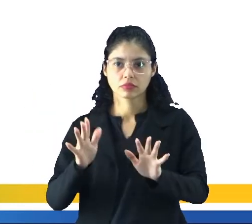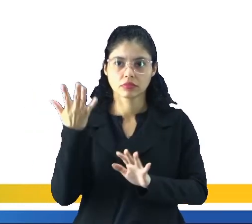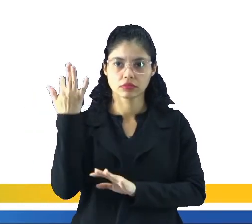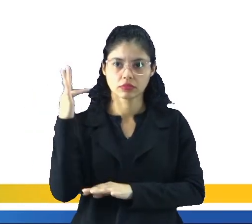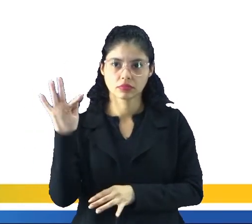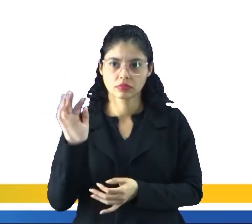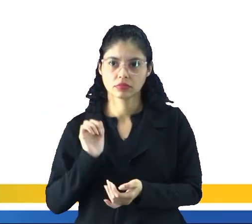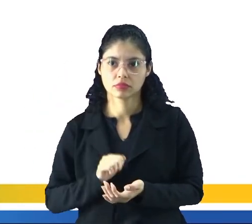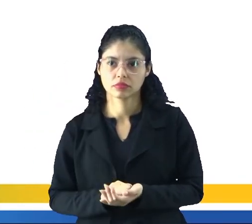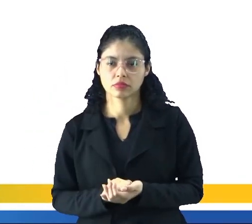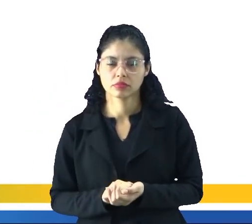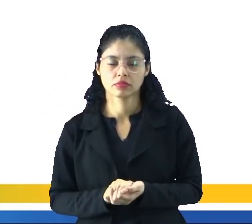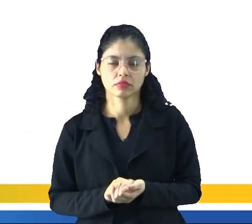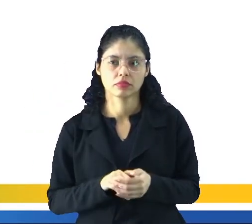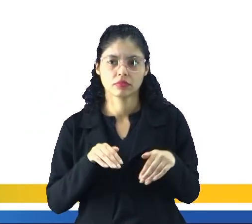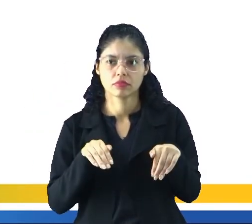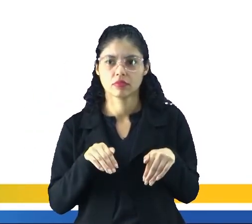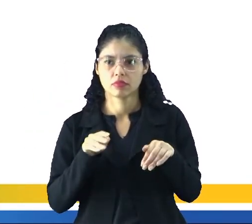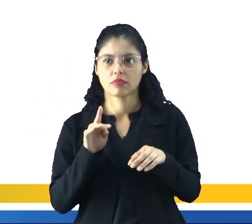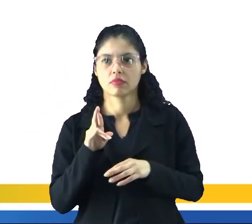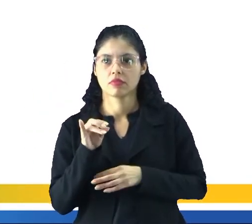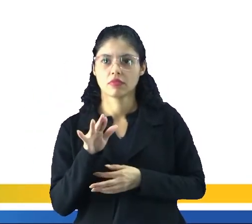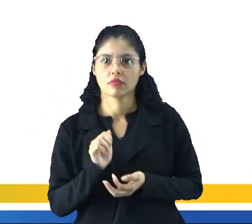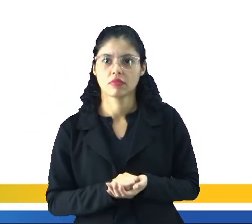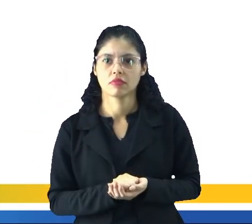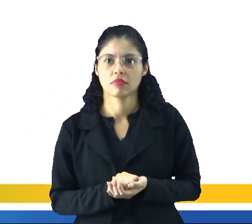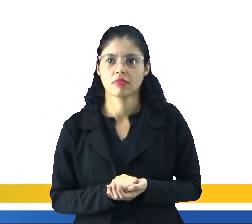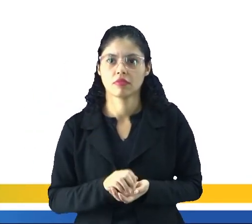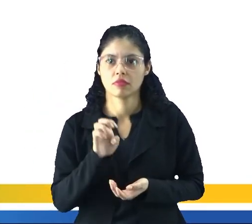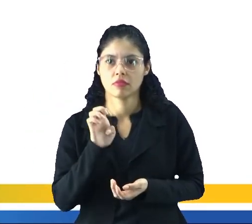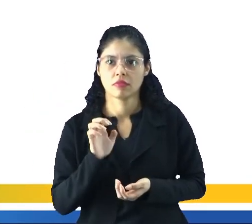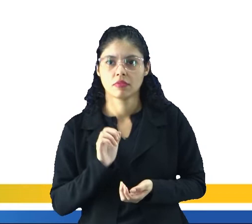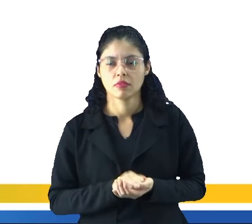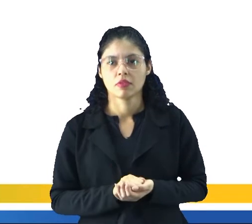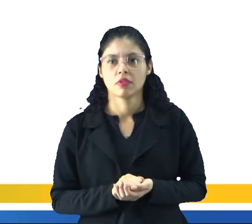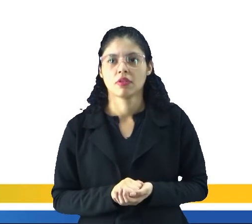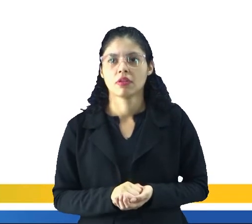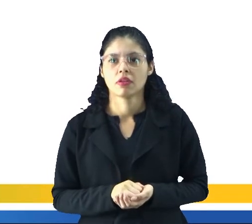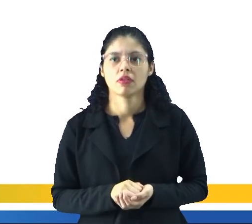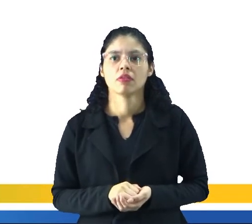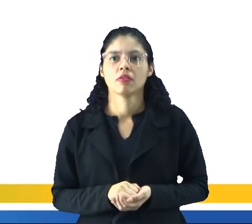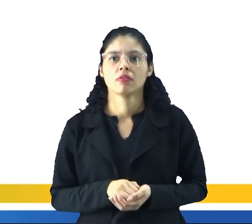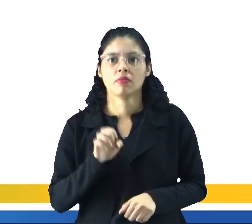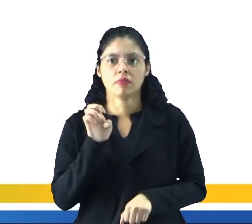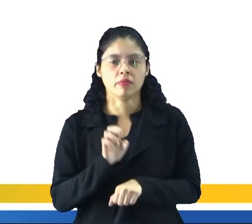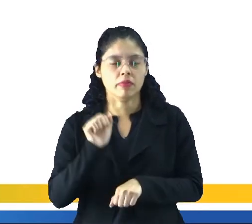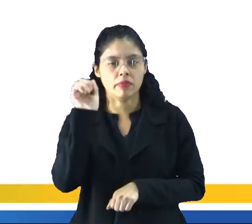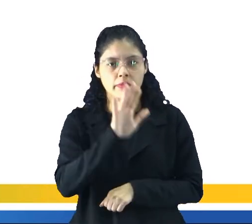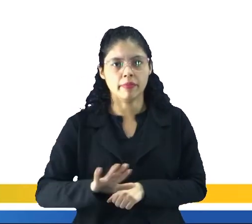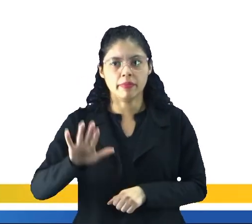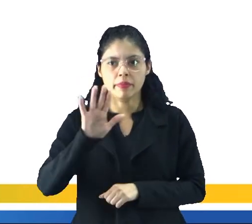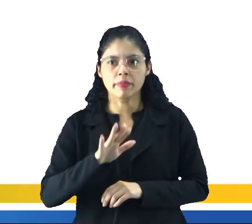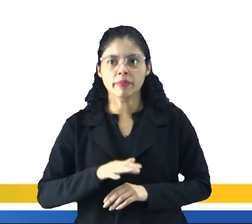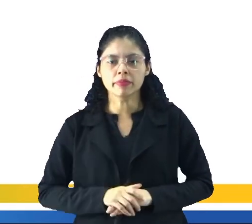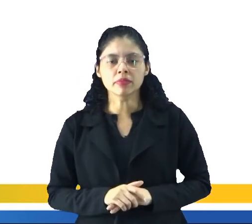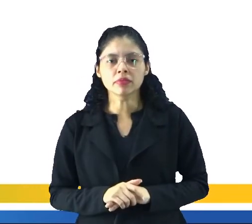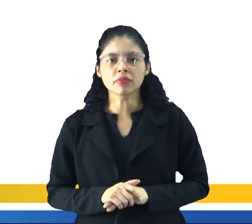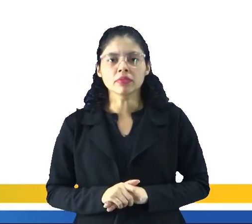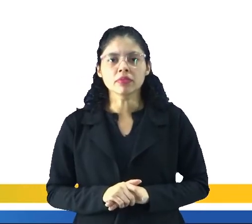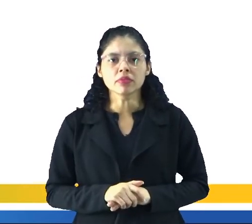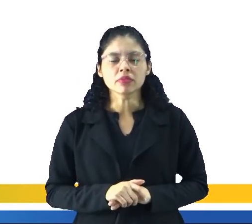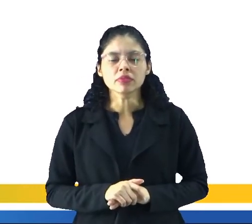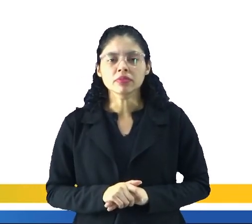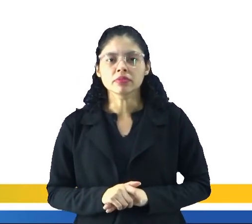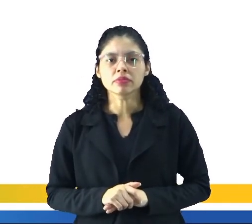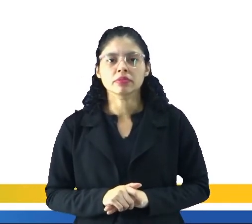invasão da França por tropas austríacas. Ou letra E, a convocação dos Estados Gerais? Vamos